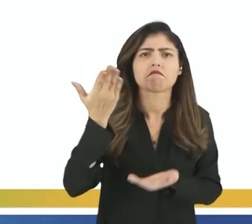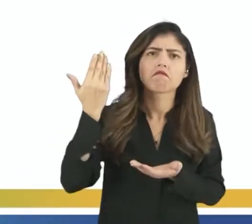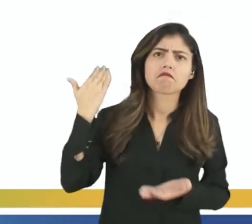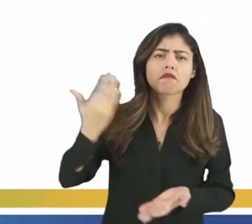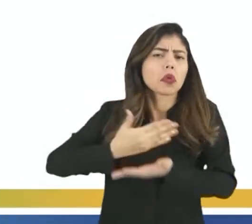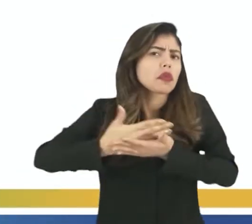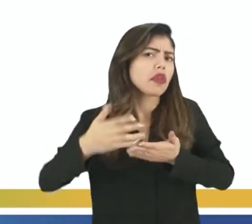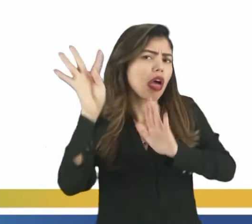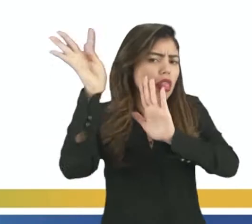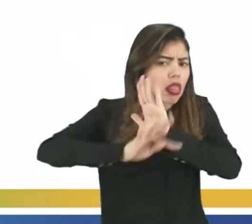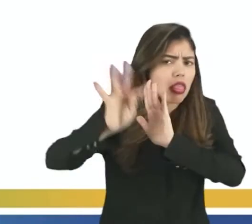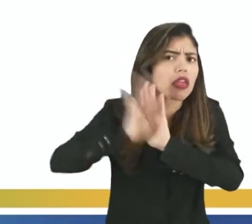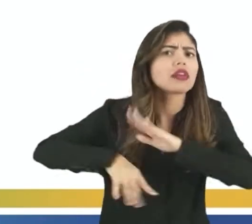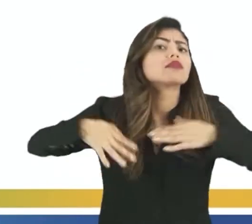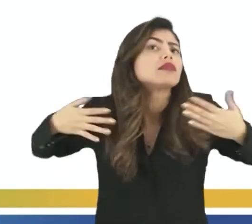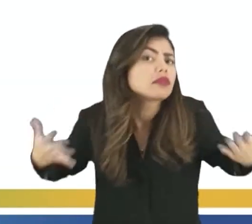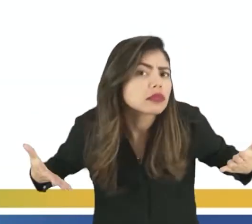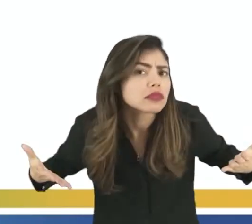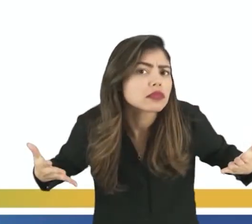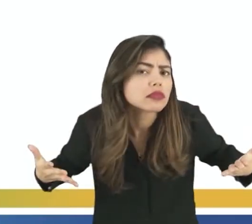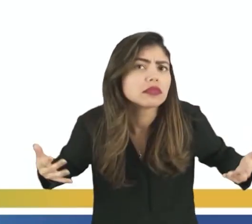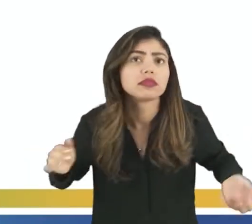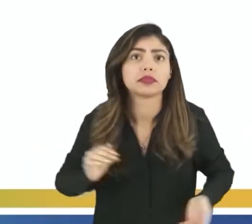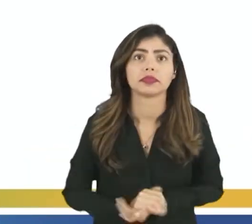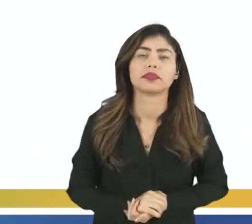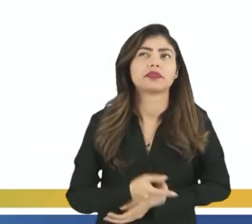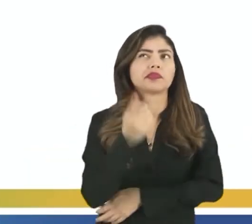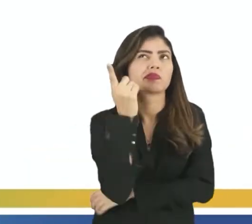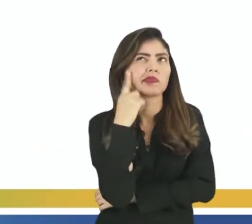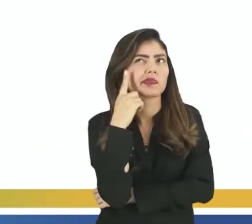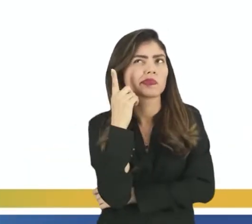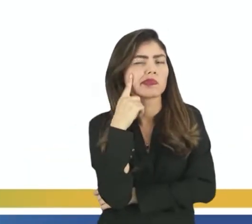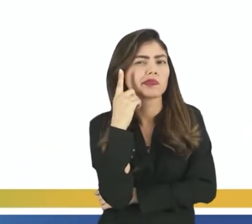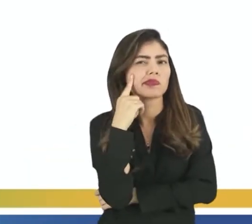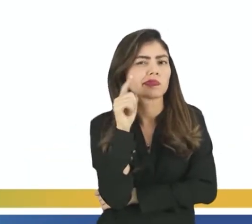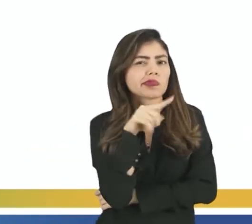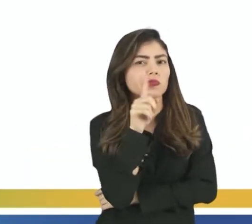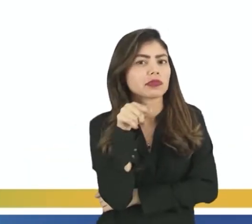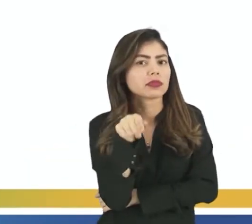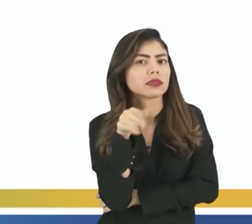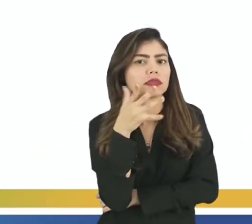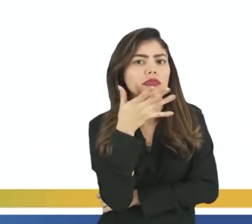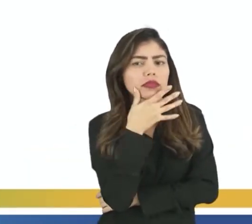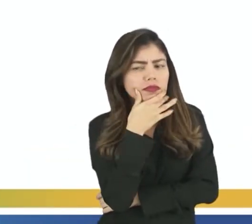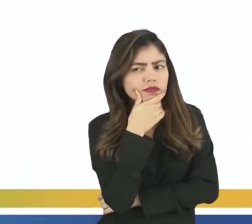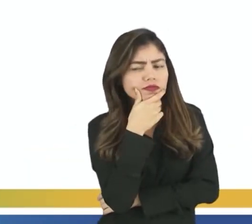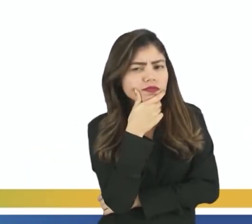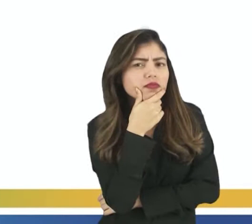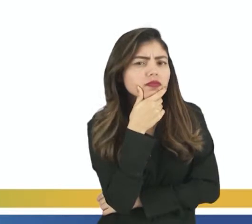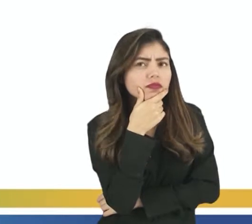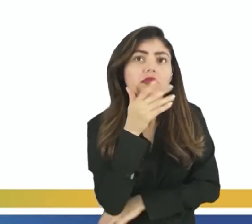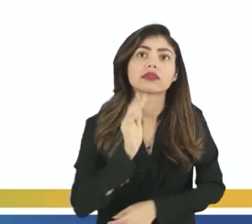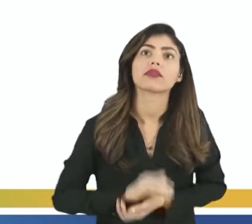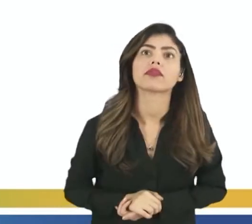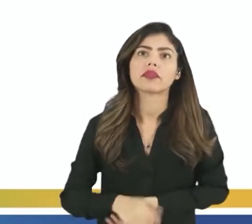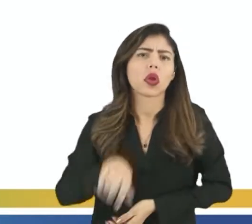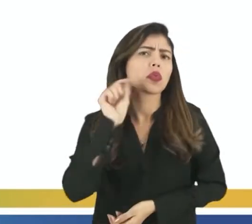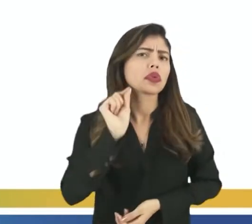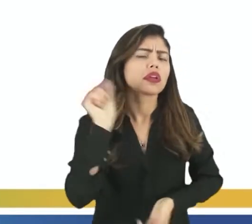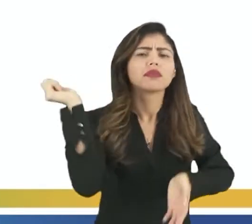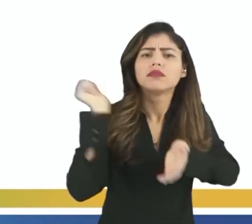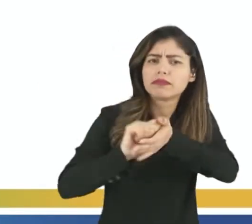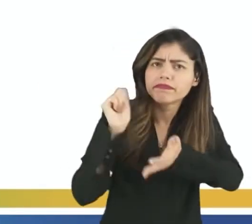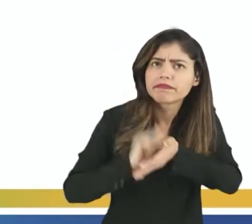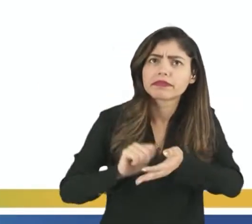de começar a escrever um texto. Tá aí a pessoa pensando, você está pronto para produzir e ele está pensando. O que